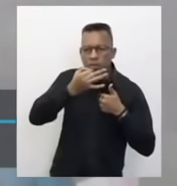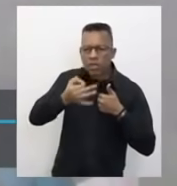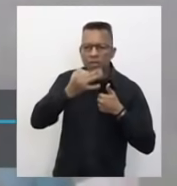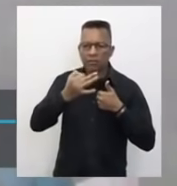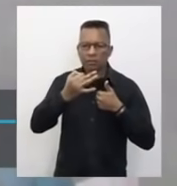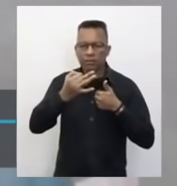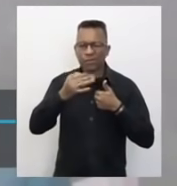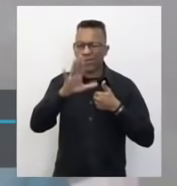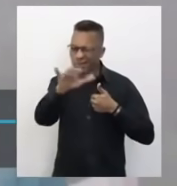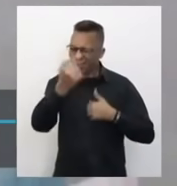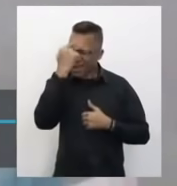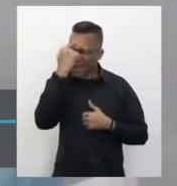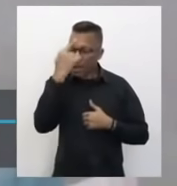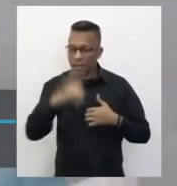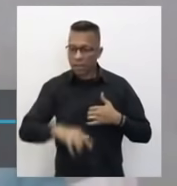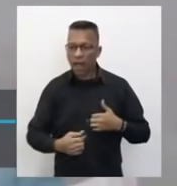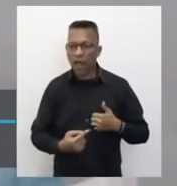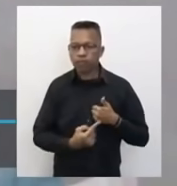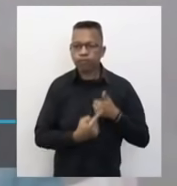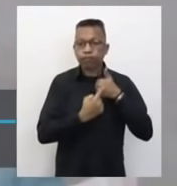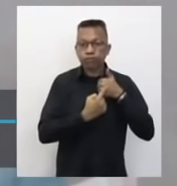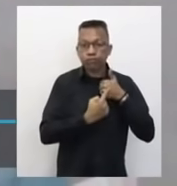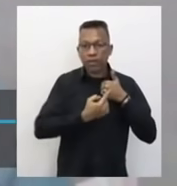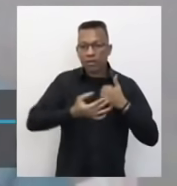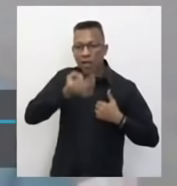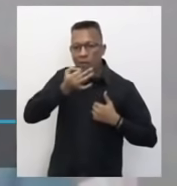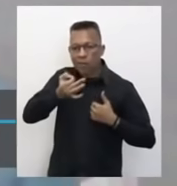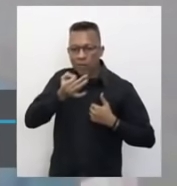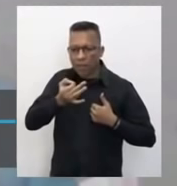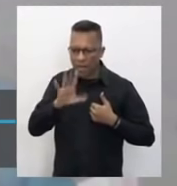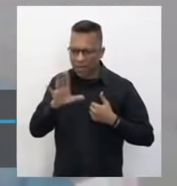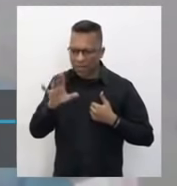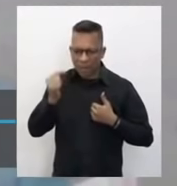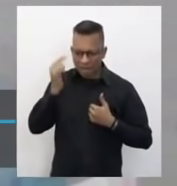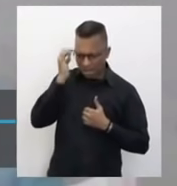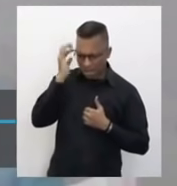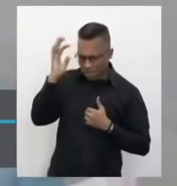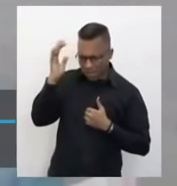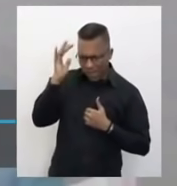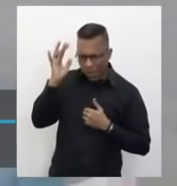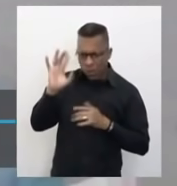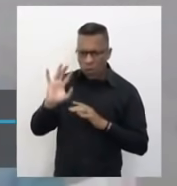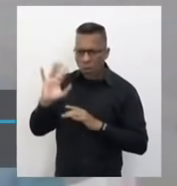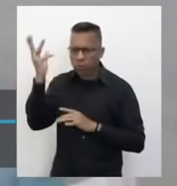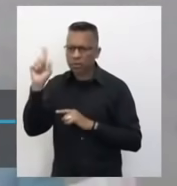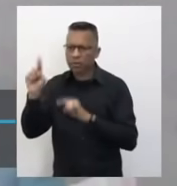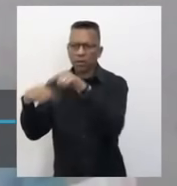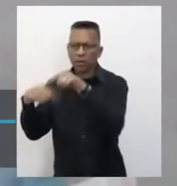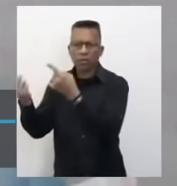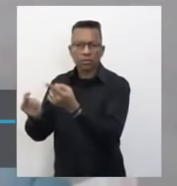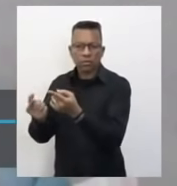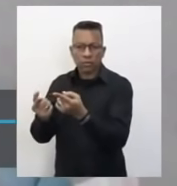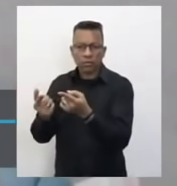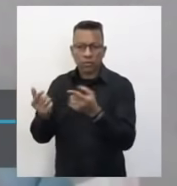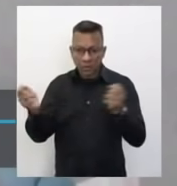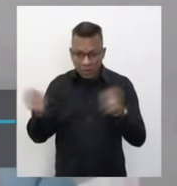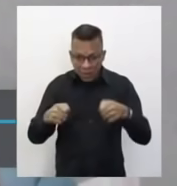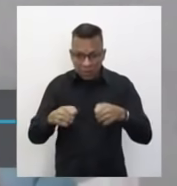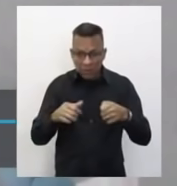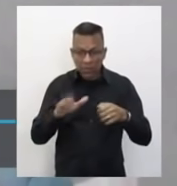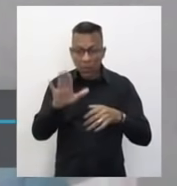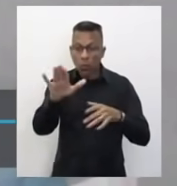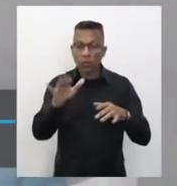pode curtir, compartilhar e comentar sem sequer pensar nas consequências? Será